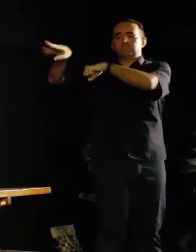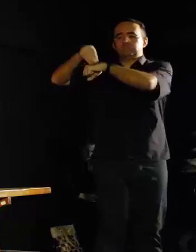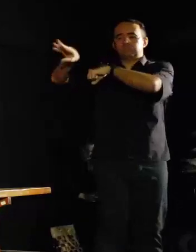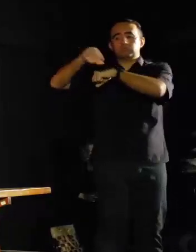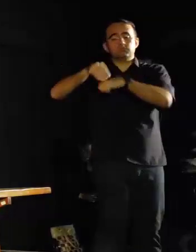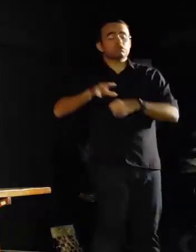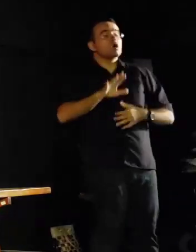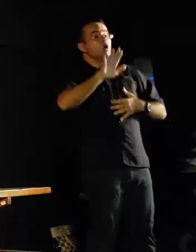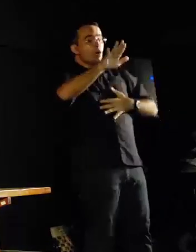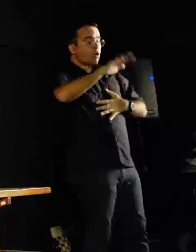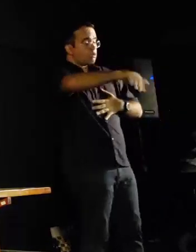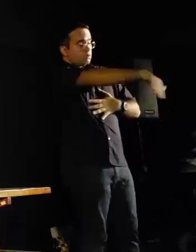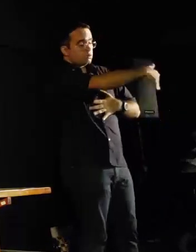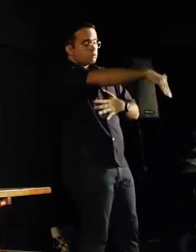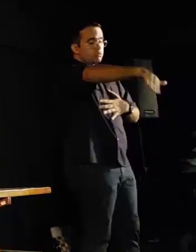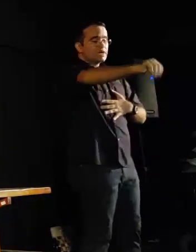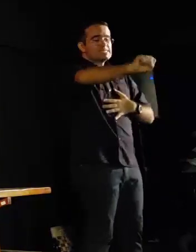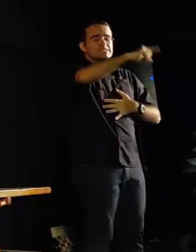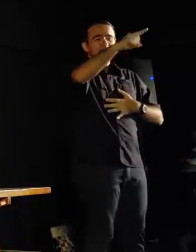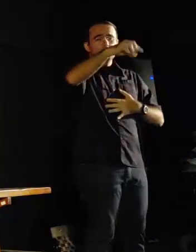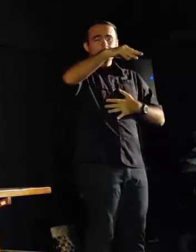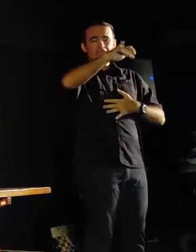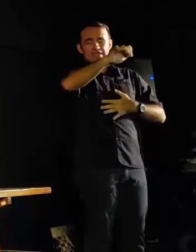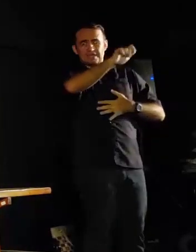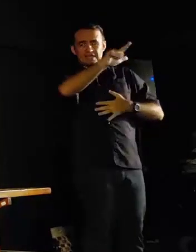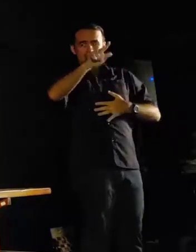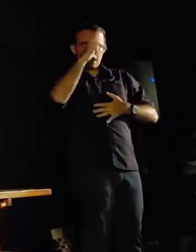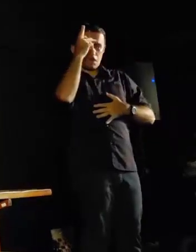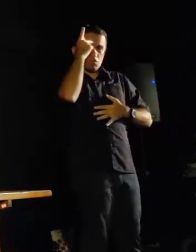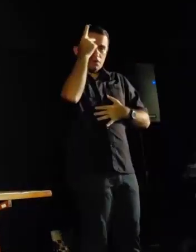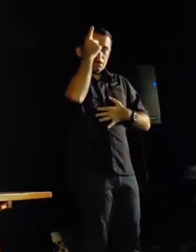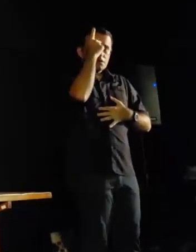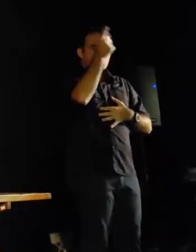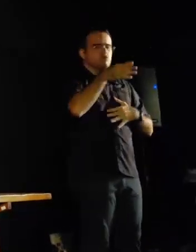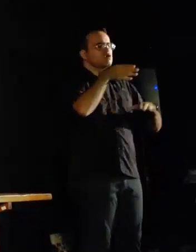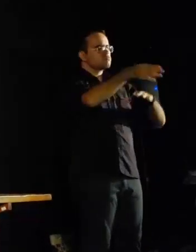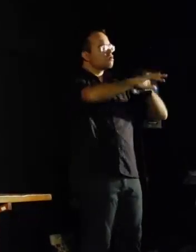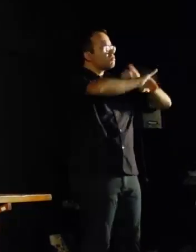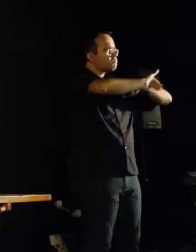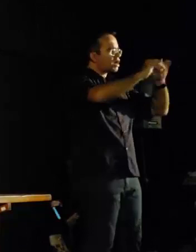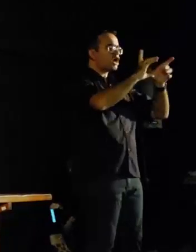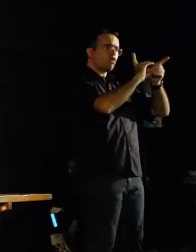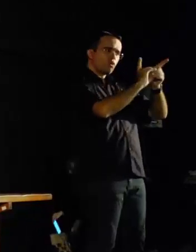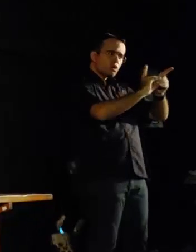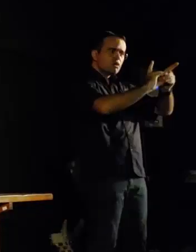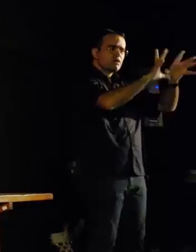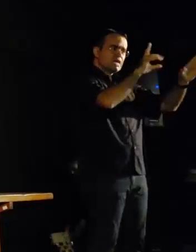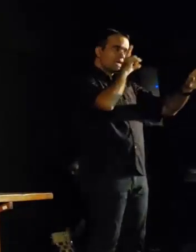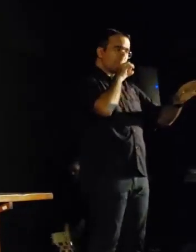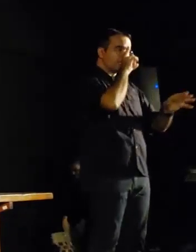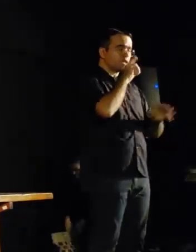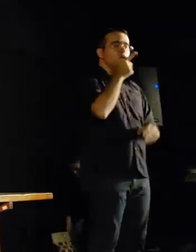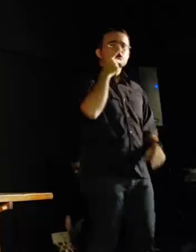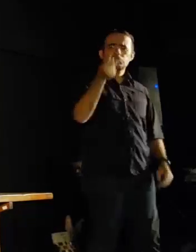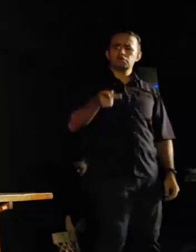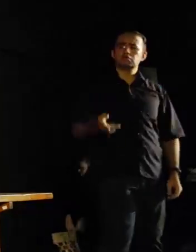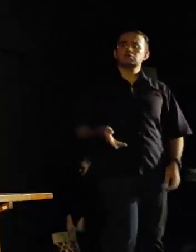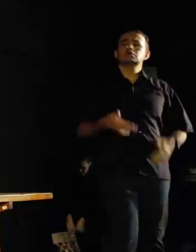na São Miguel Paulista, né, para falar, olha, mas a democracia brasileira está em risco. Eles viravam para a gente e